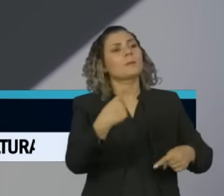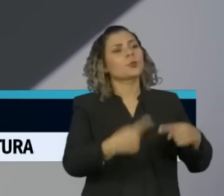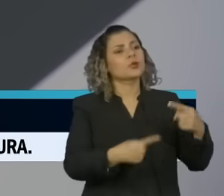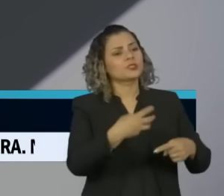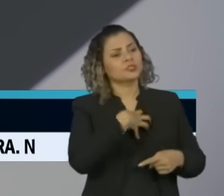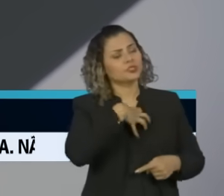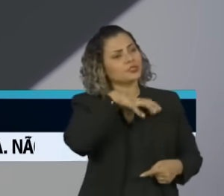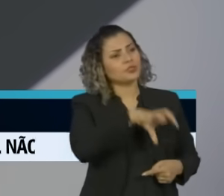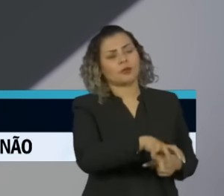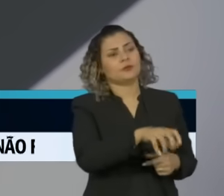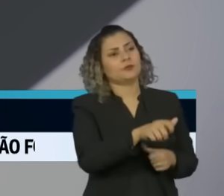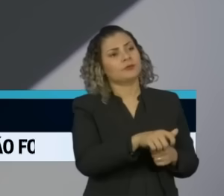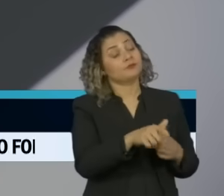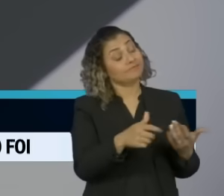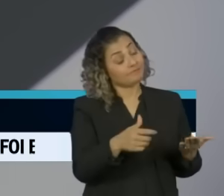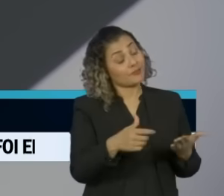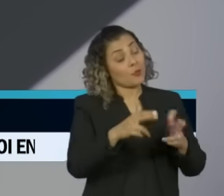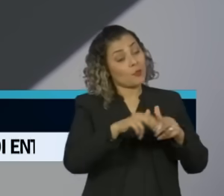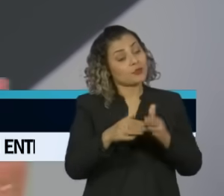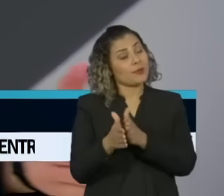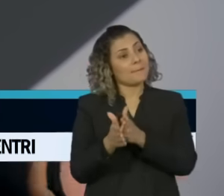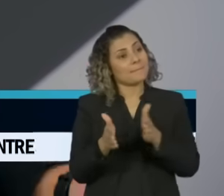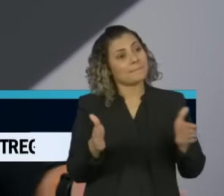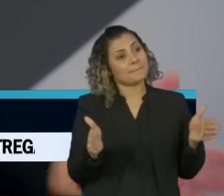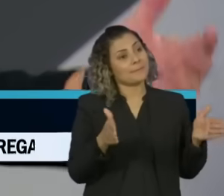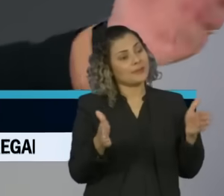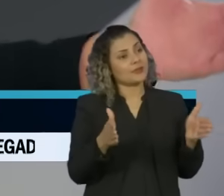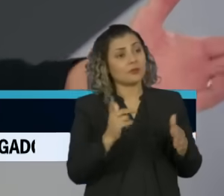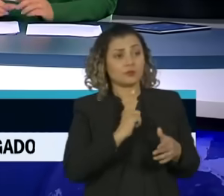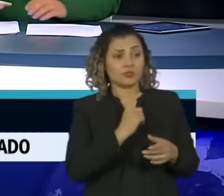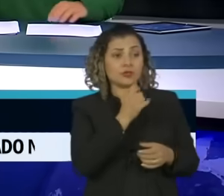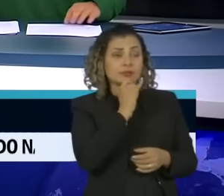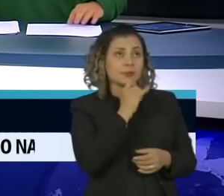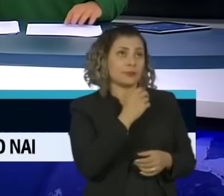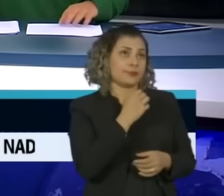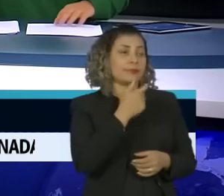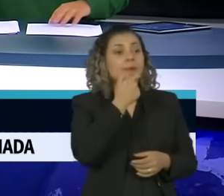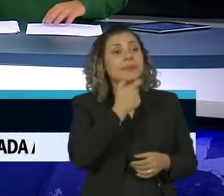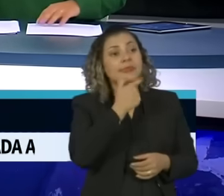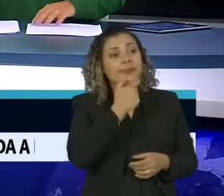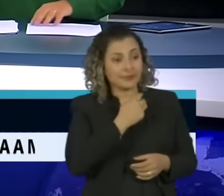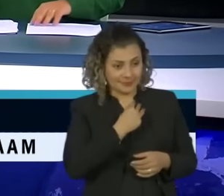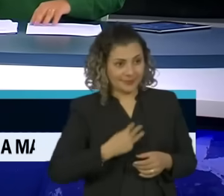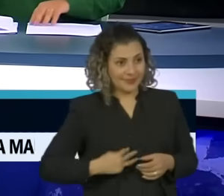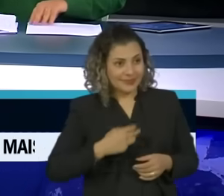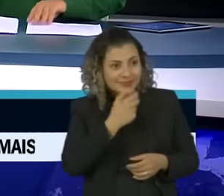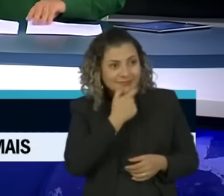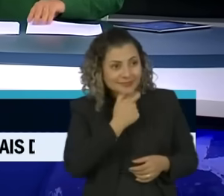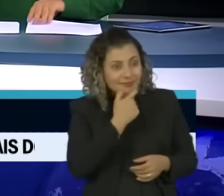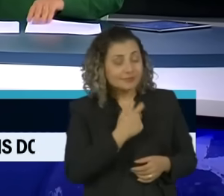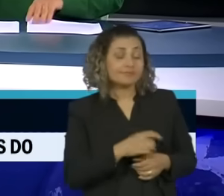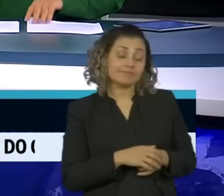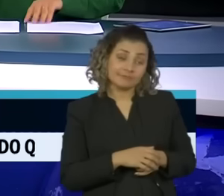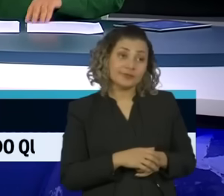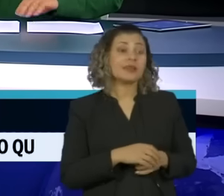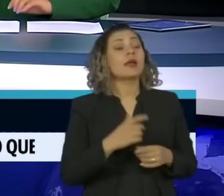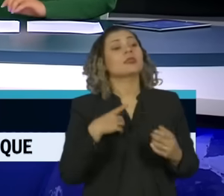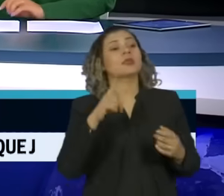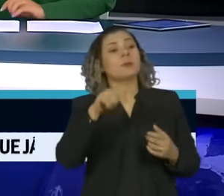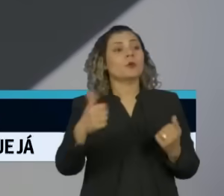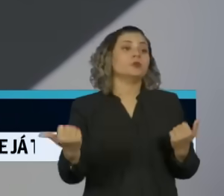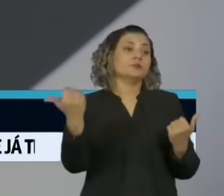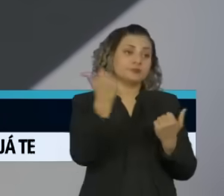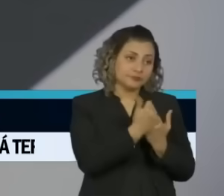políticas durante... Havia ministros, por exemplo, o Mandetta, ele estava indo em uma direção, depois veio o outro em outra